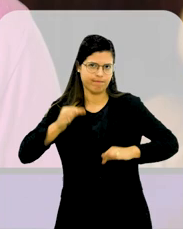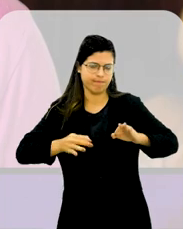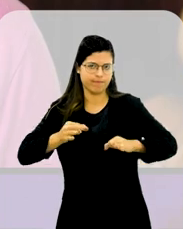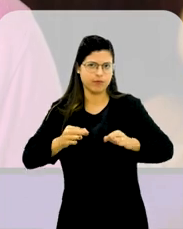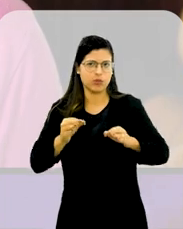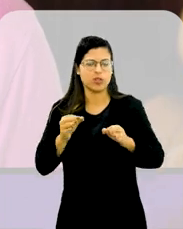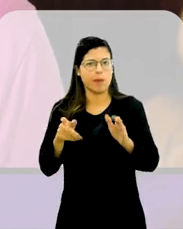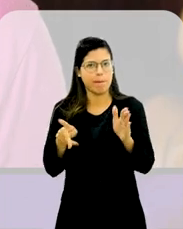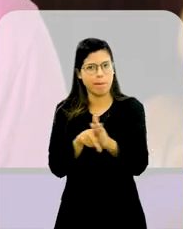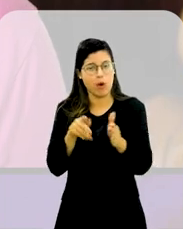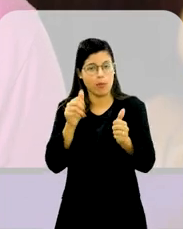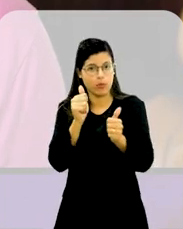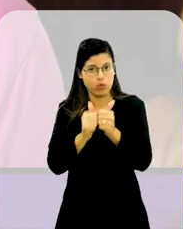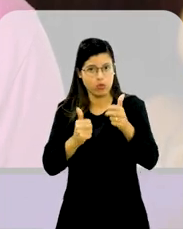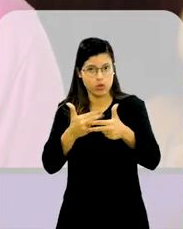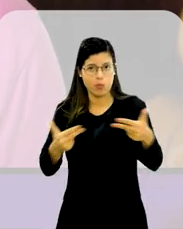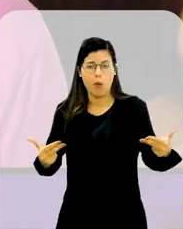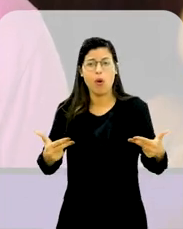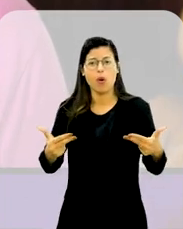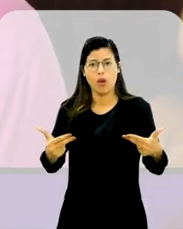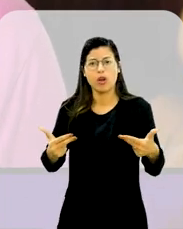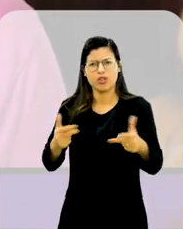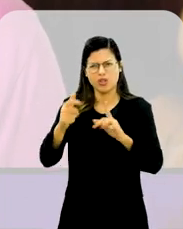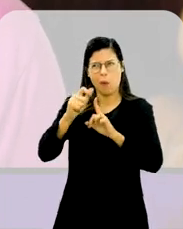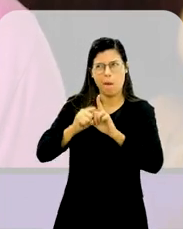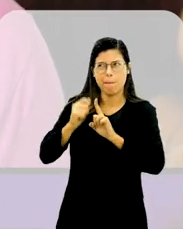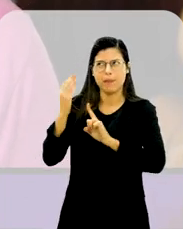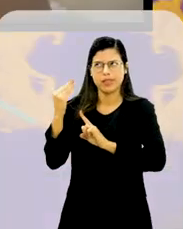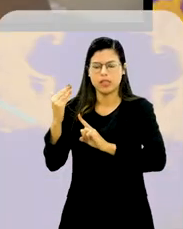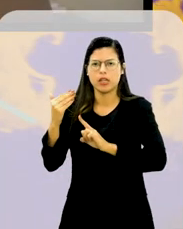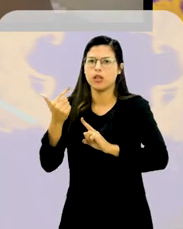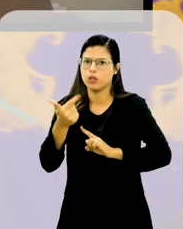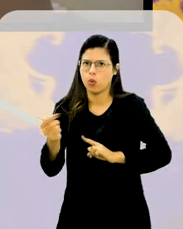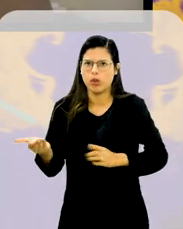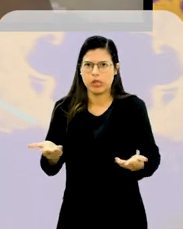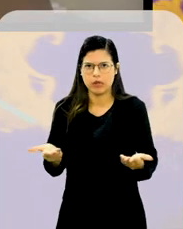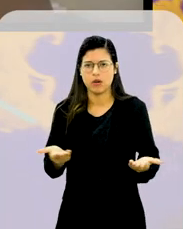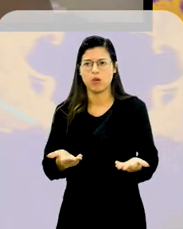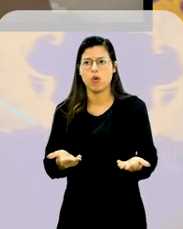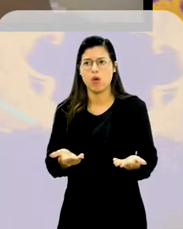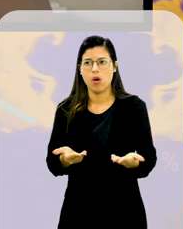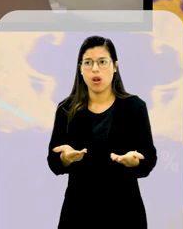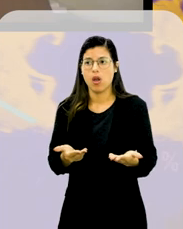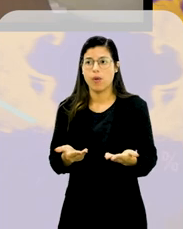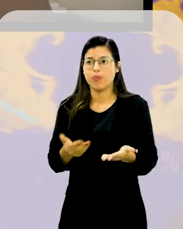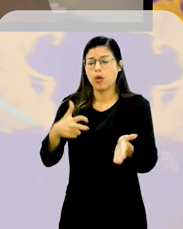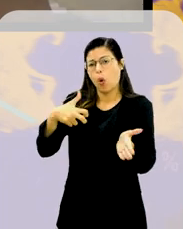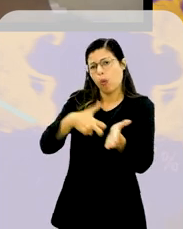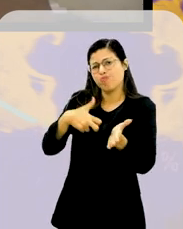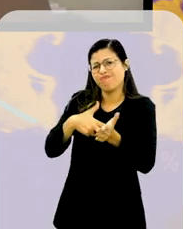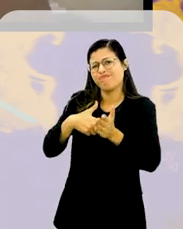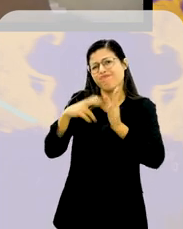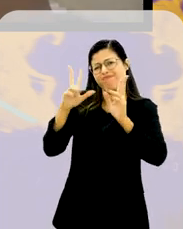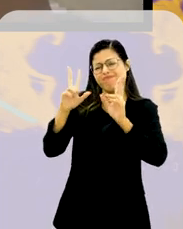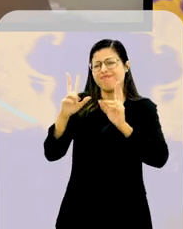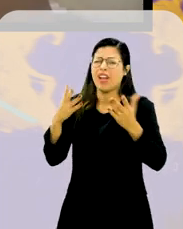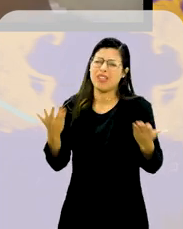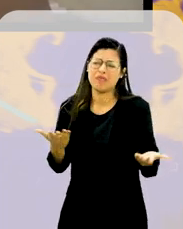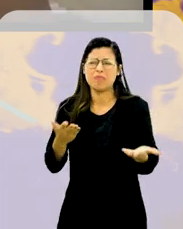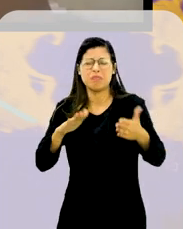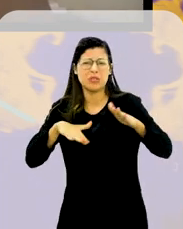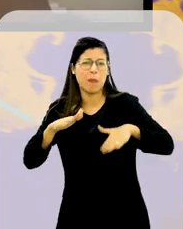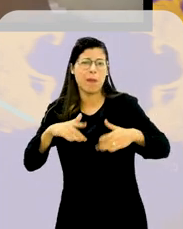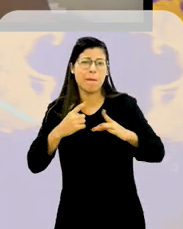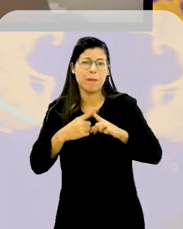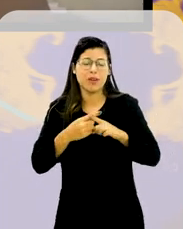desportiva né uma recentemente e uma mais ou menos um mês atrás porque não apresentou os jumentos condenado